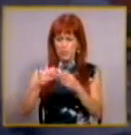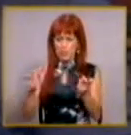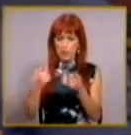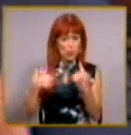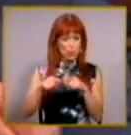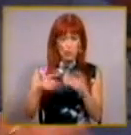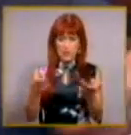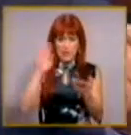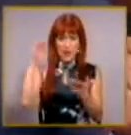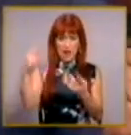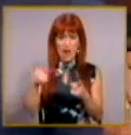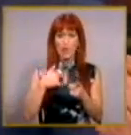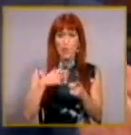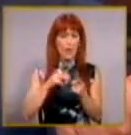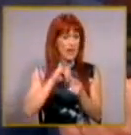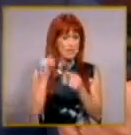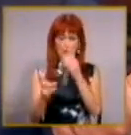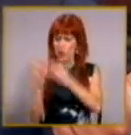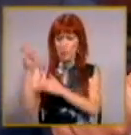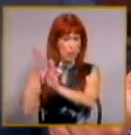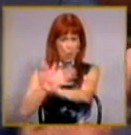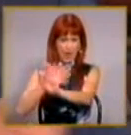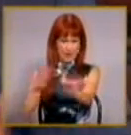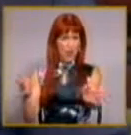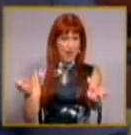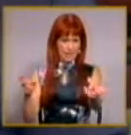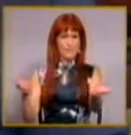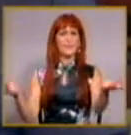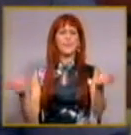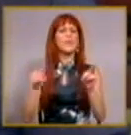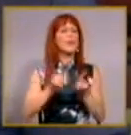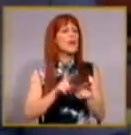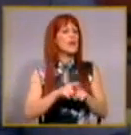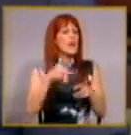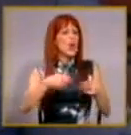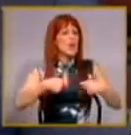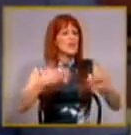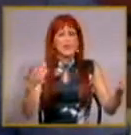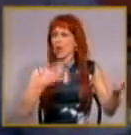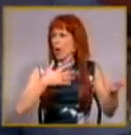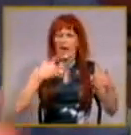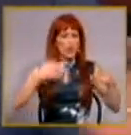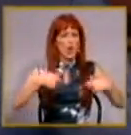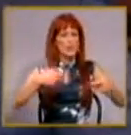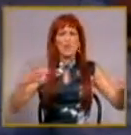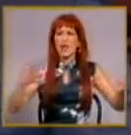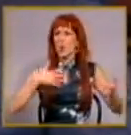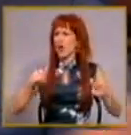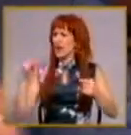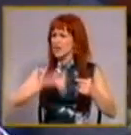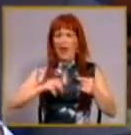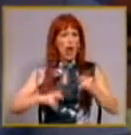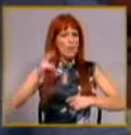reconhecemos que existe, queremos não aumentar impostos, ninguém quer aumentar impostos, não cortar na despesa, porque ninguém quer cortar na despesa, ainda queremos aumentar